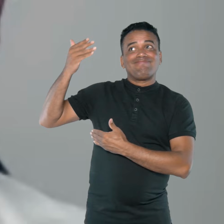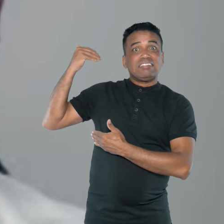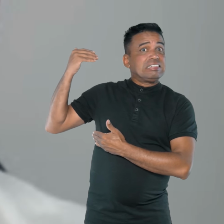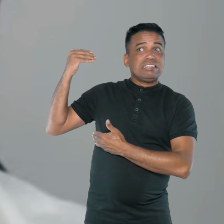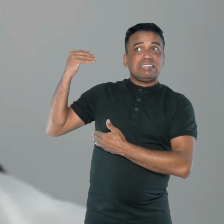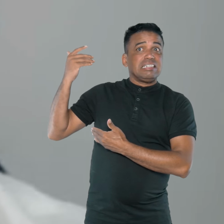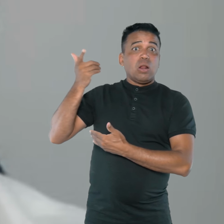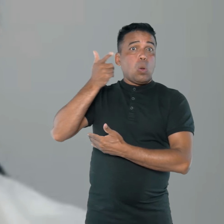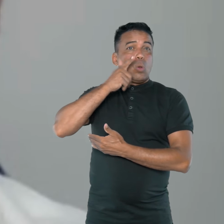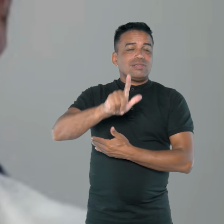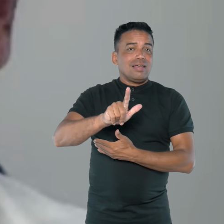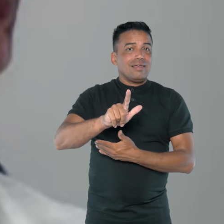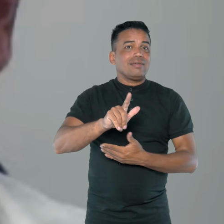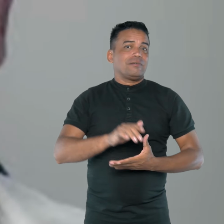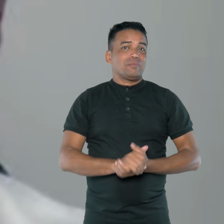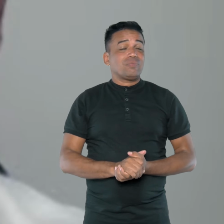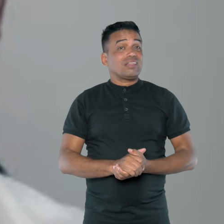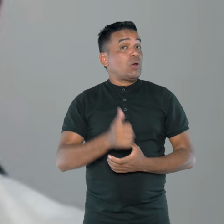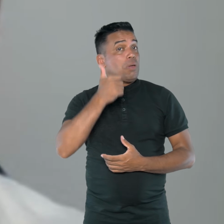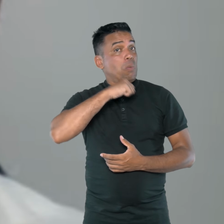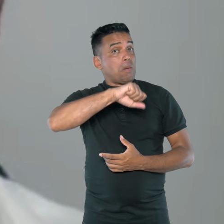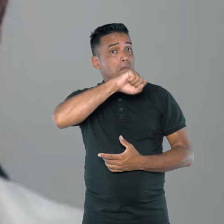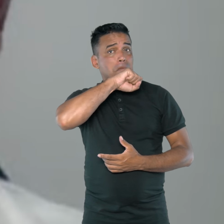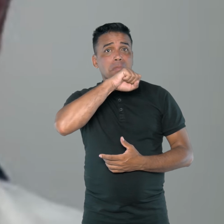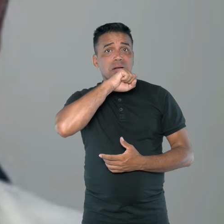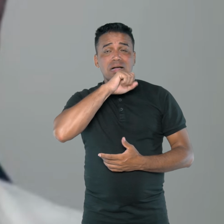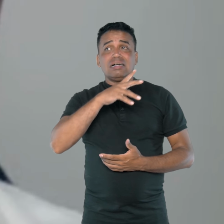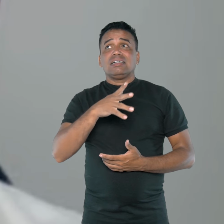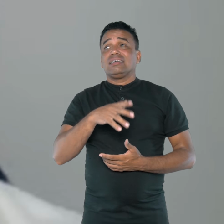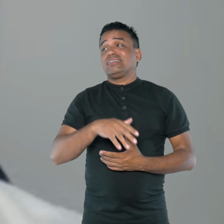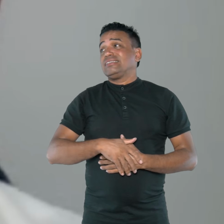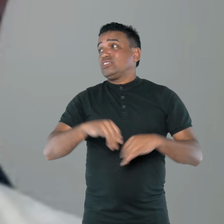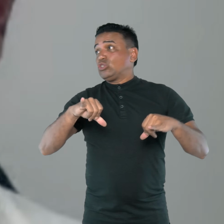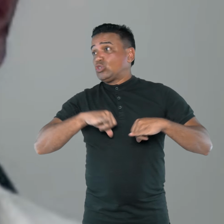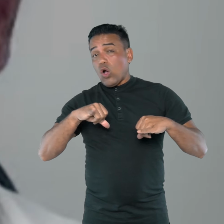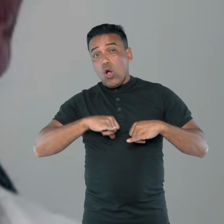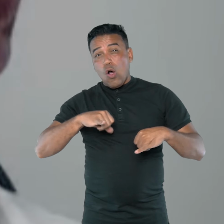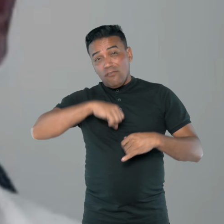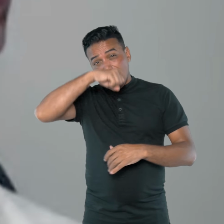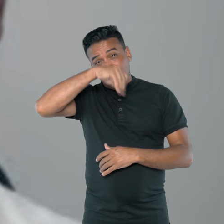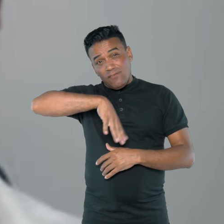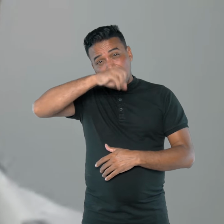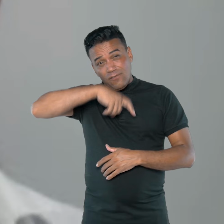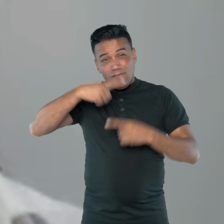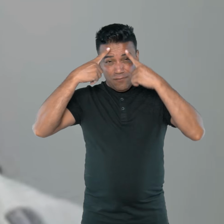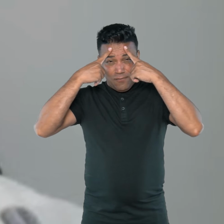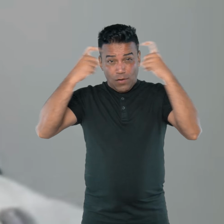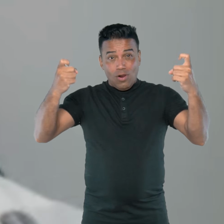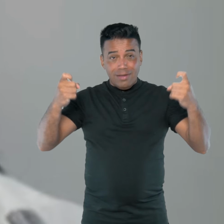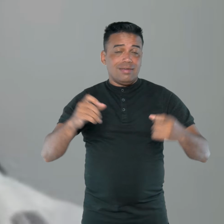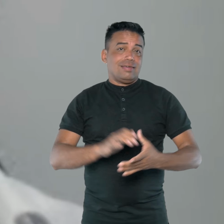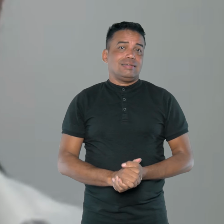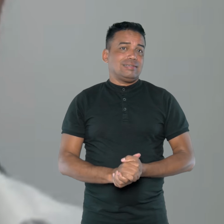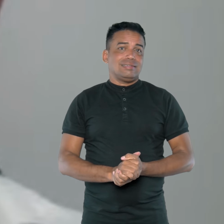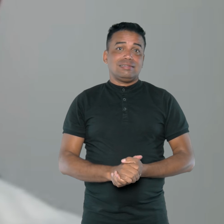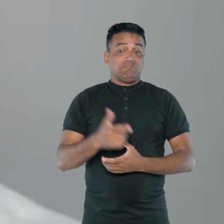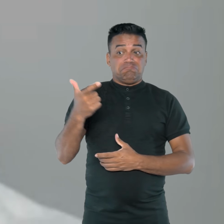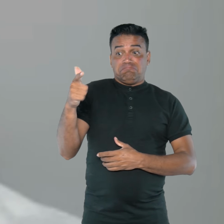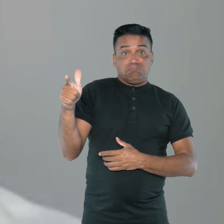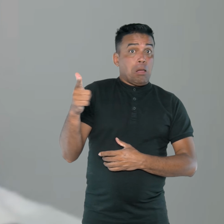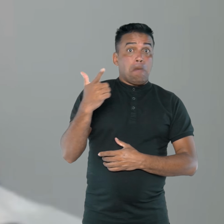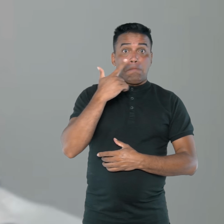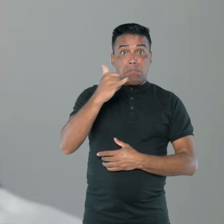conta, né? Ela é uma mãe típica, né, que sofre violência, tem a ausência do pai, enfim, essas características